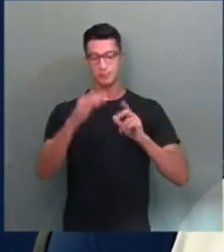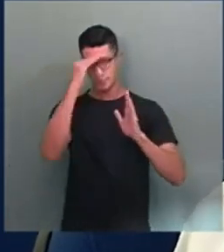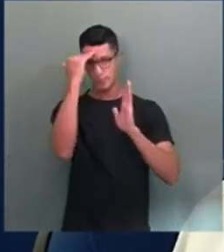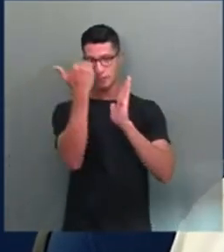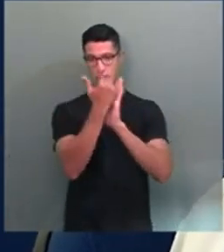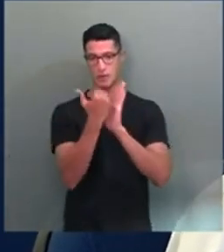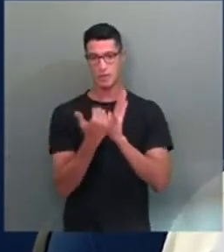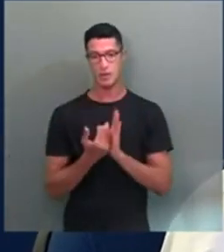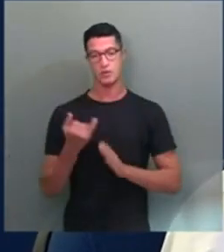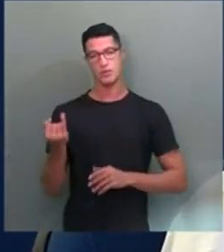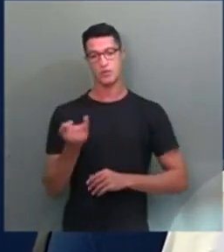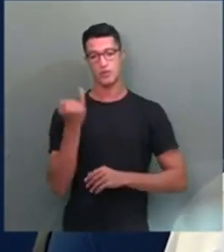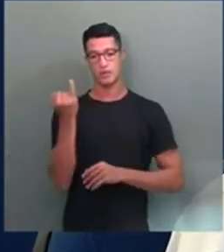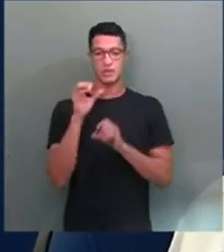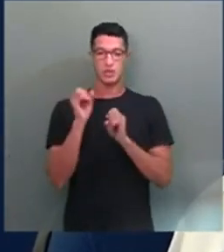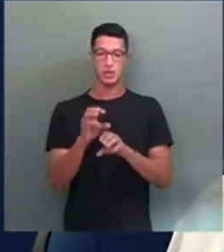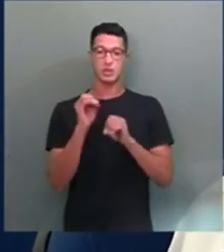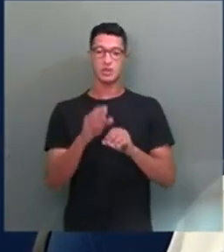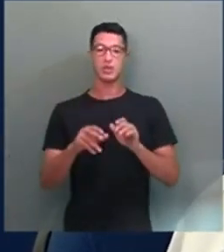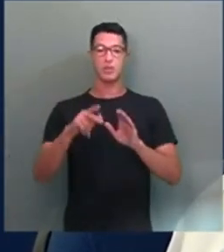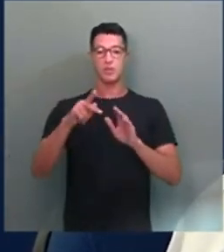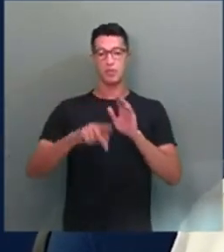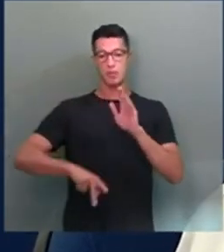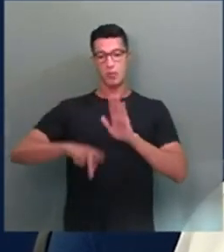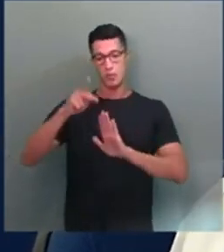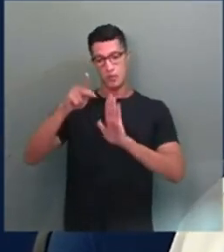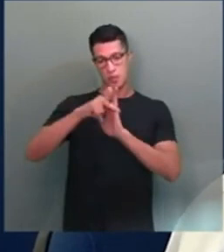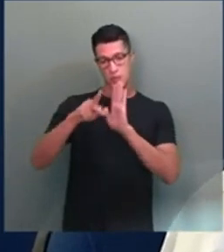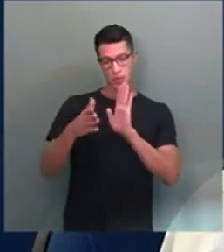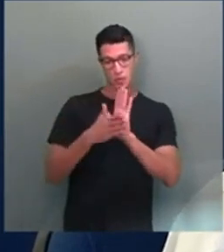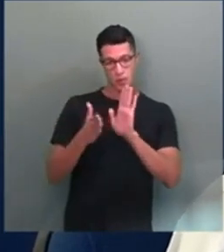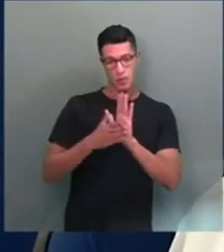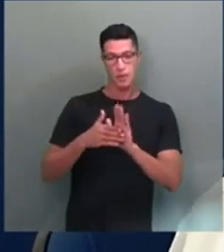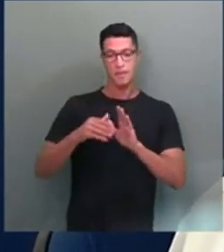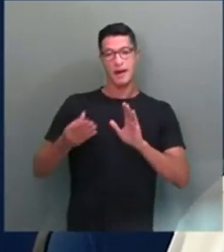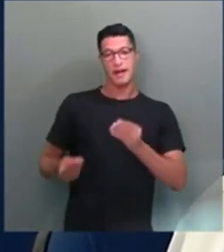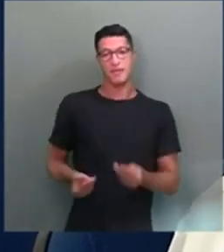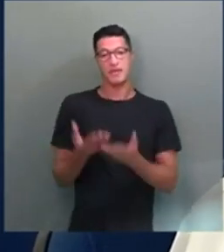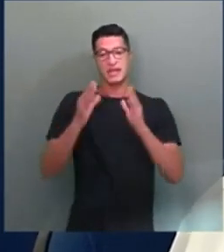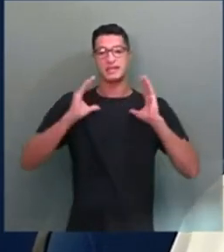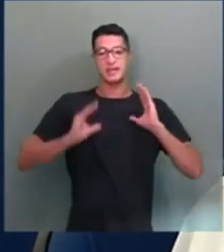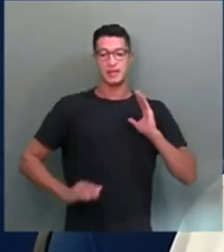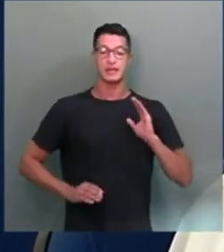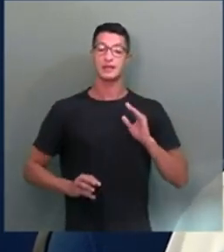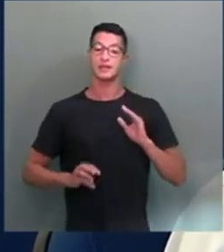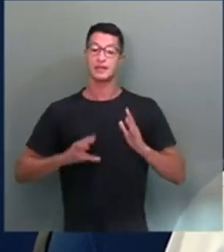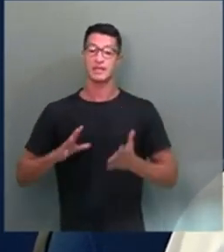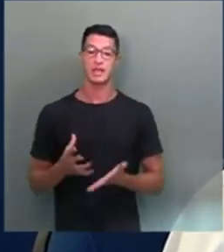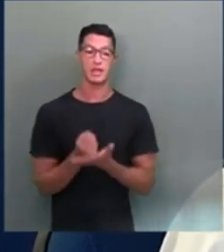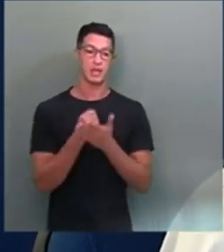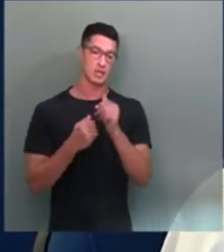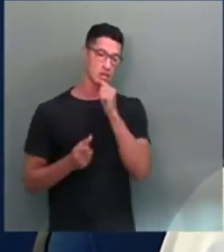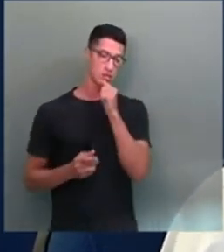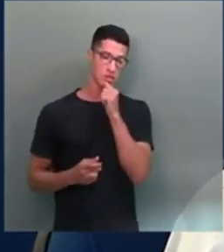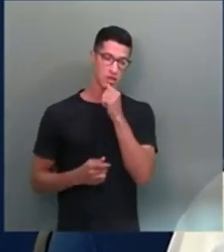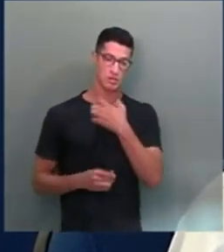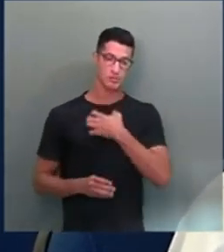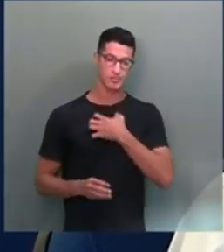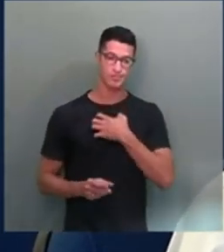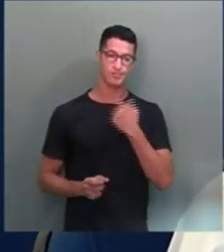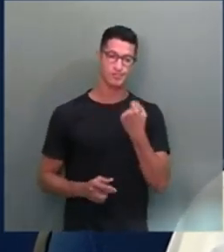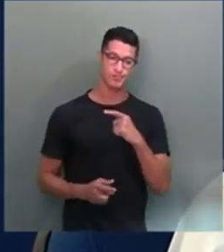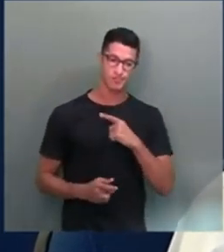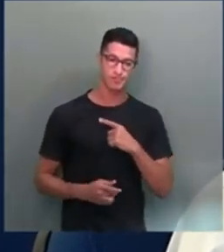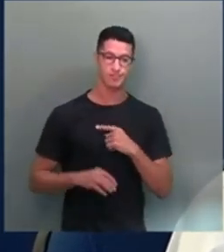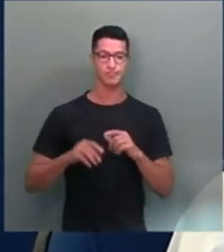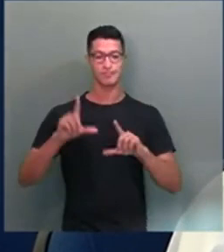papel relevante na educação da população para o exercício da cidadania. Resgata ainda o espírito que deve